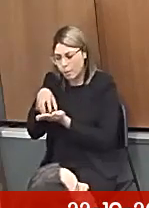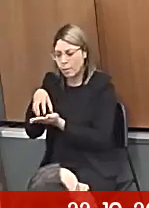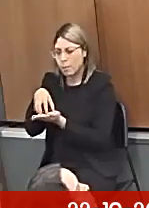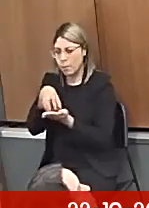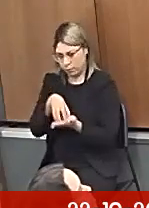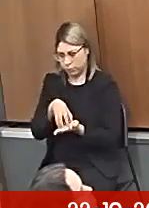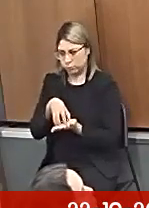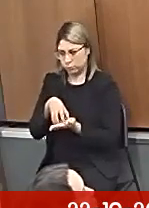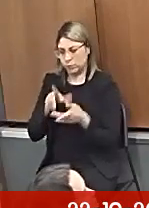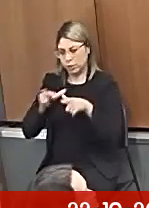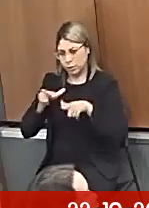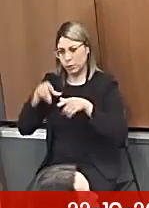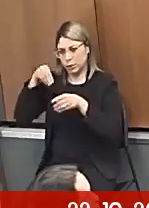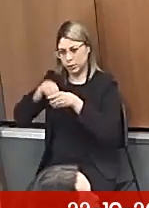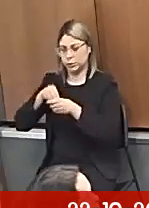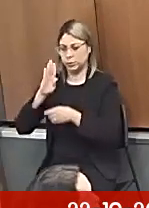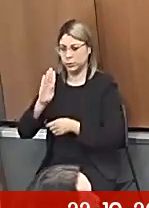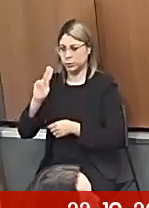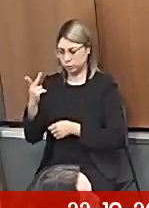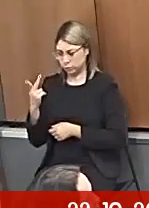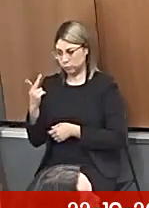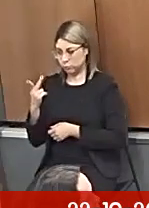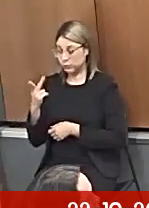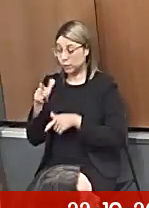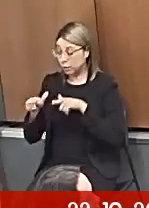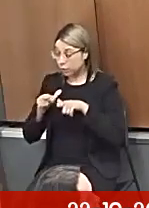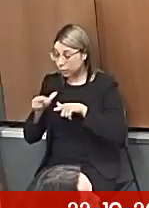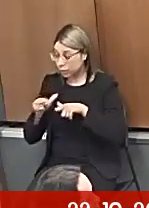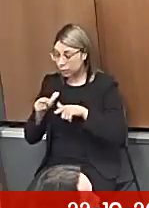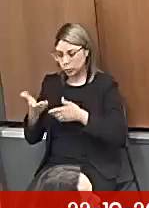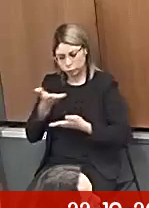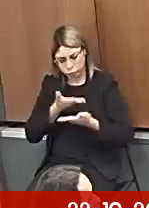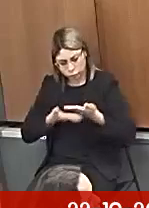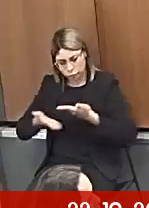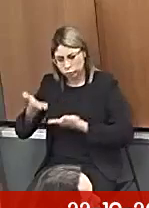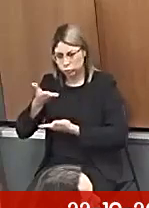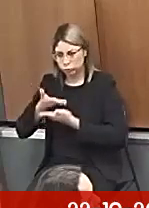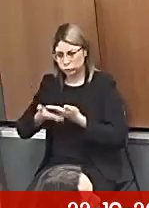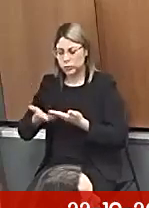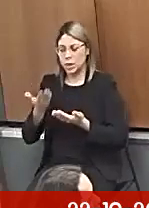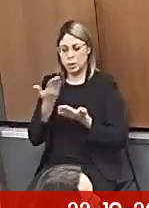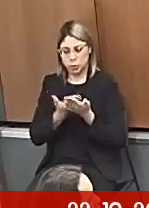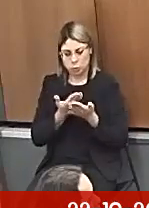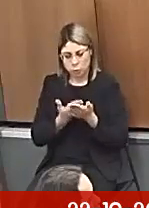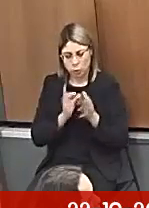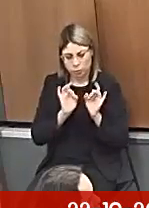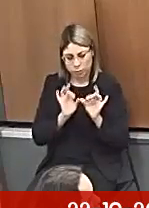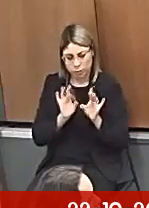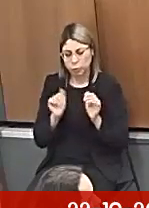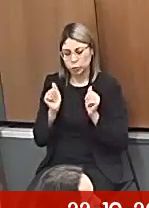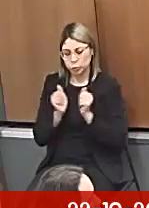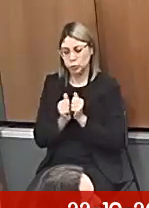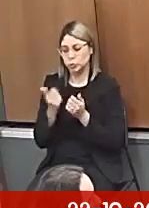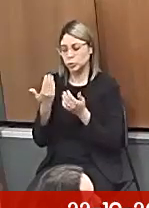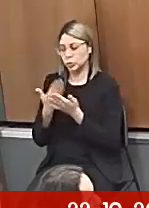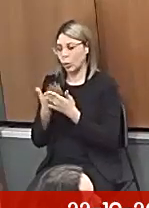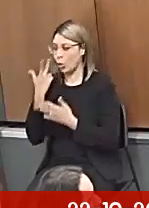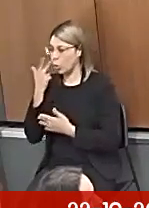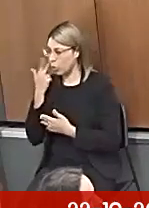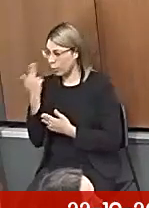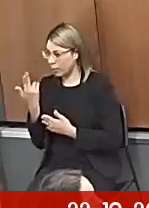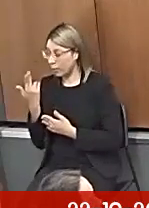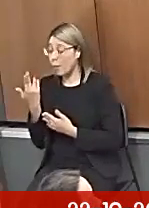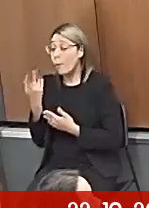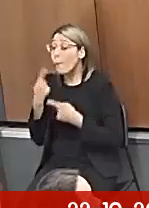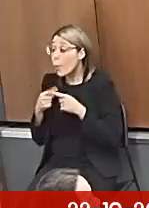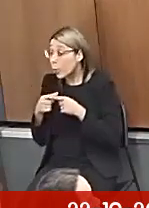Belo Horizonte. E os trabalhos eram integradores, escola especial, escola comum. Para